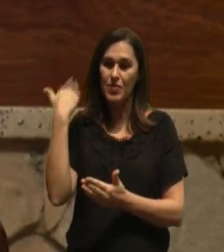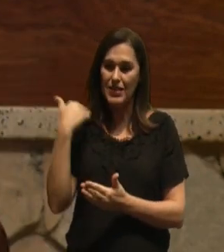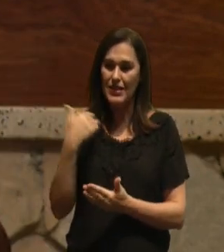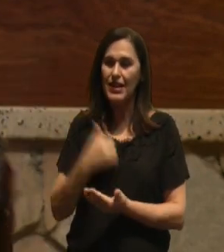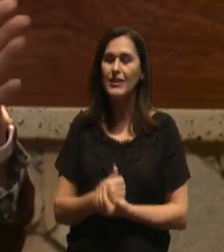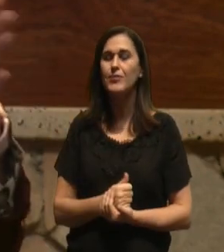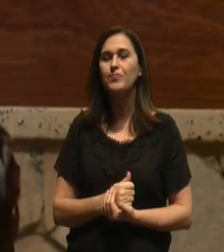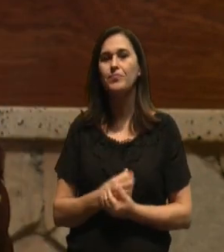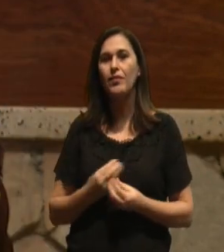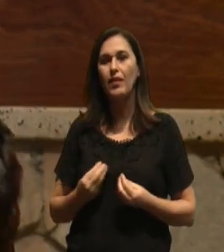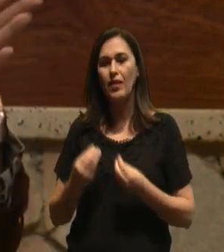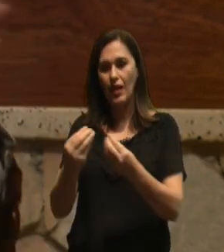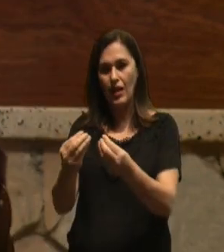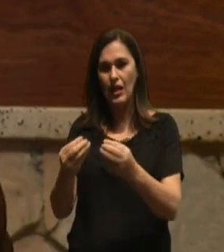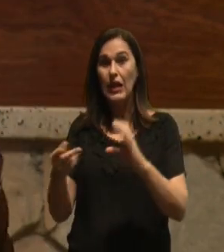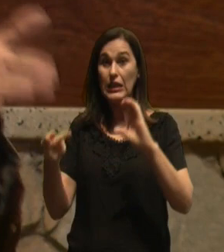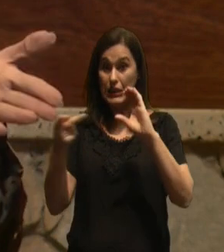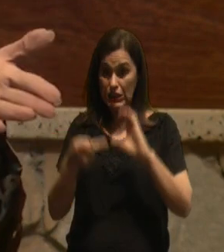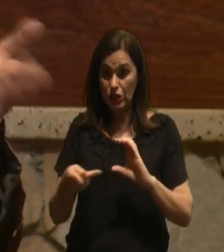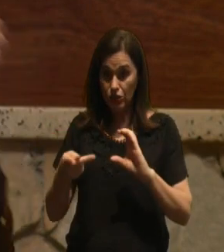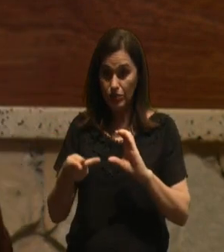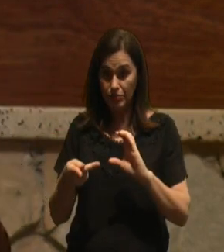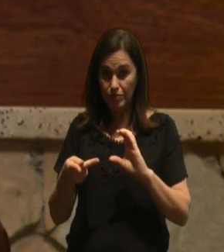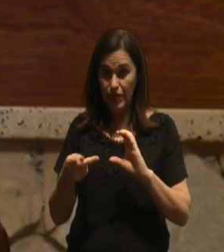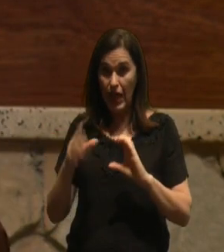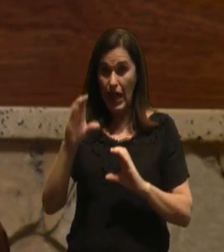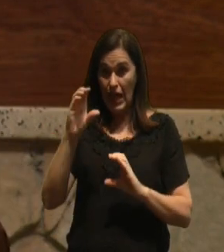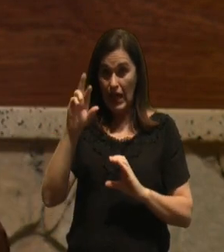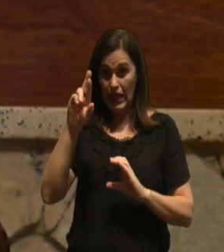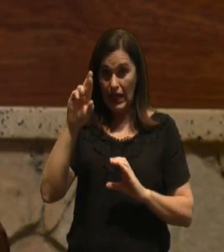estamos encaminhando todas para Cristolândia